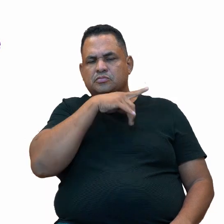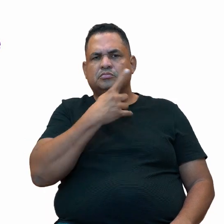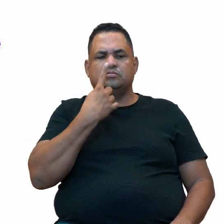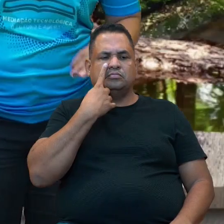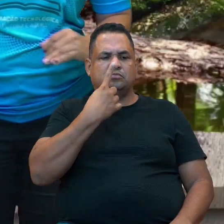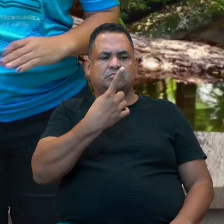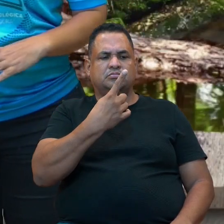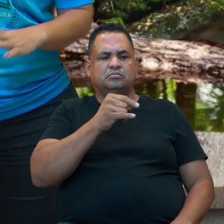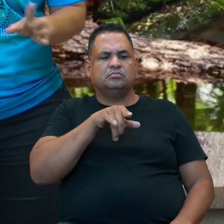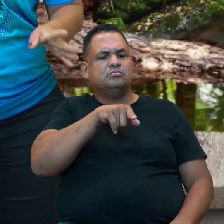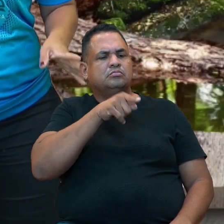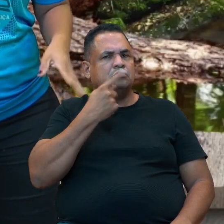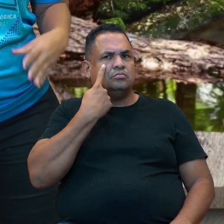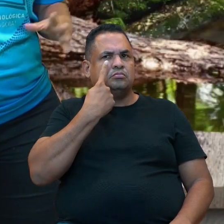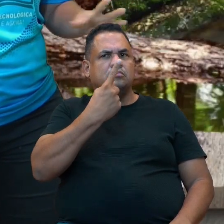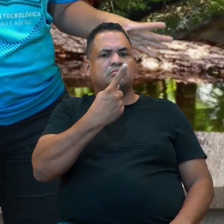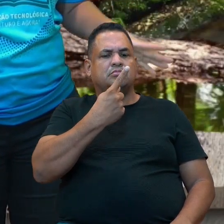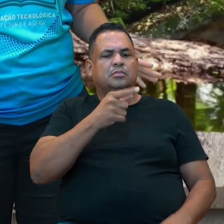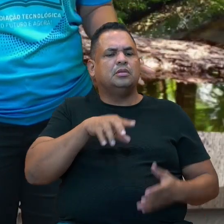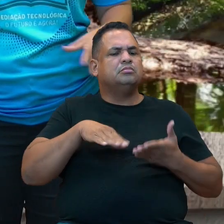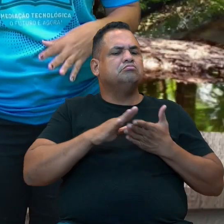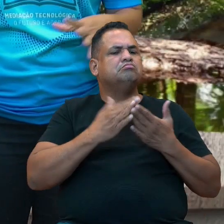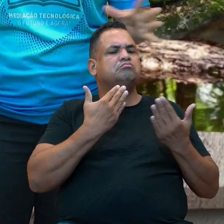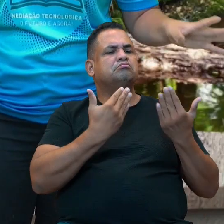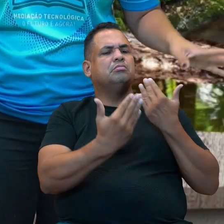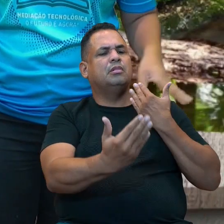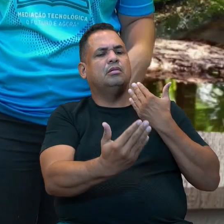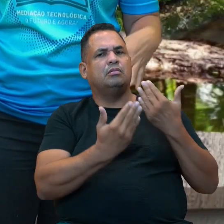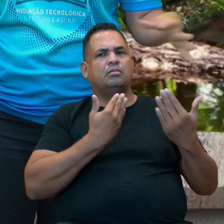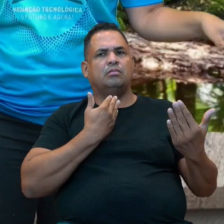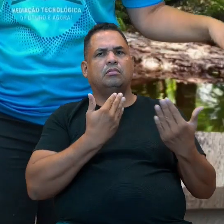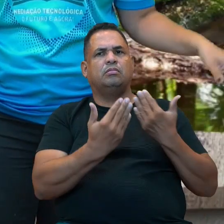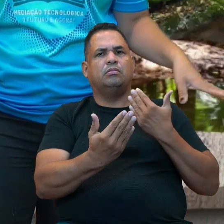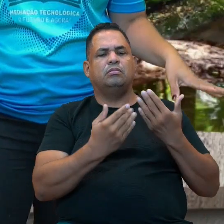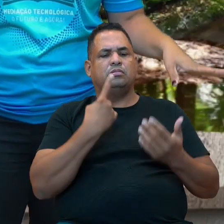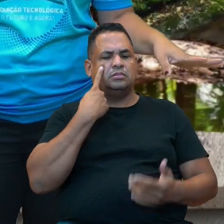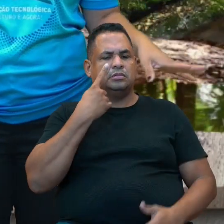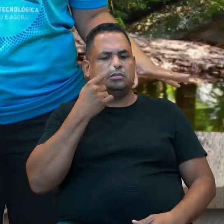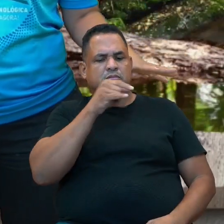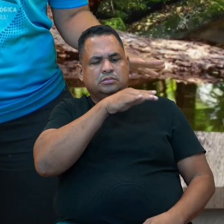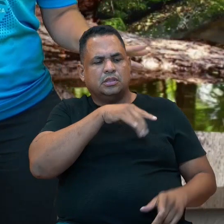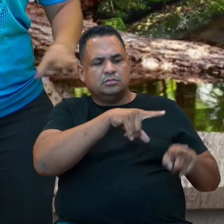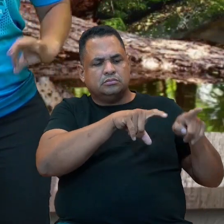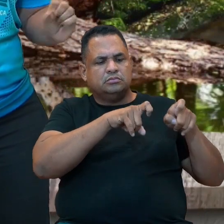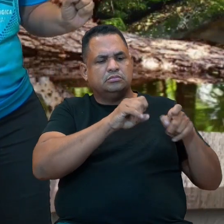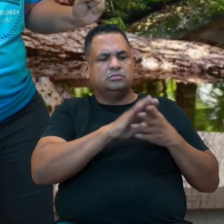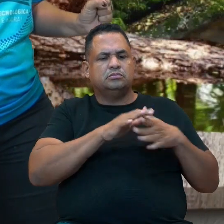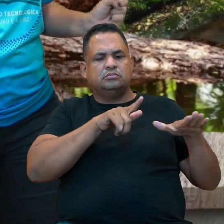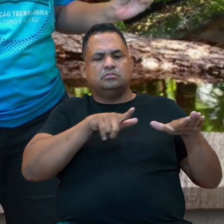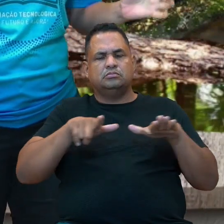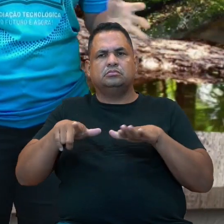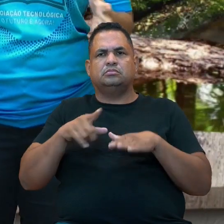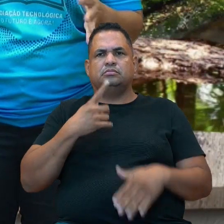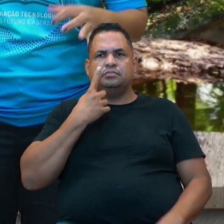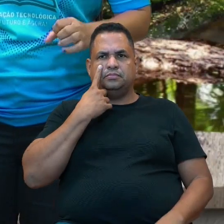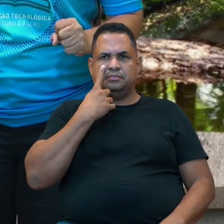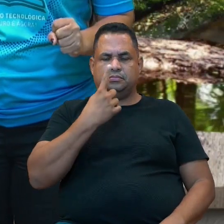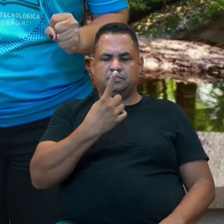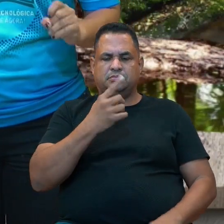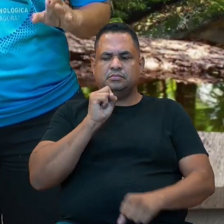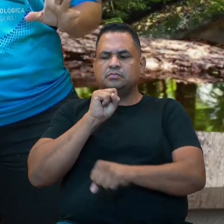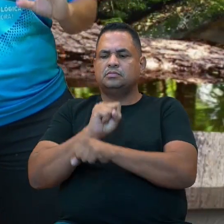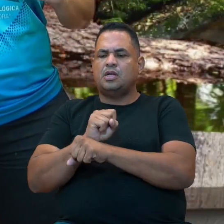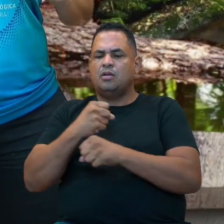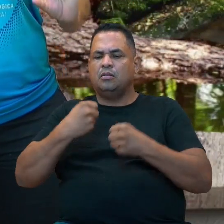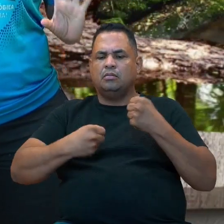viu um animalzinho no meio da estrada, você tá fazendo uma viagem, foi pro sítio, final de semana, enfim. E aí você parou o carro porque